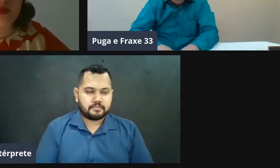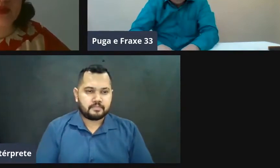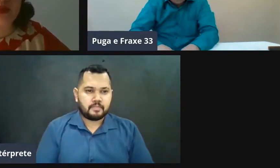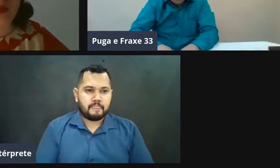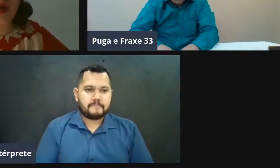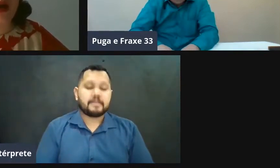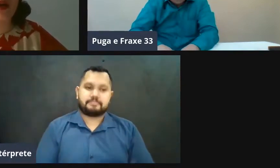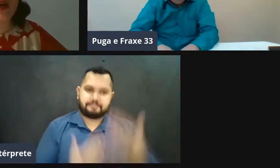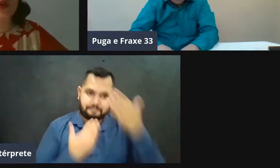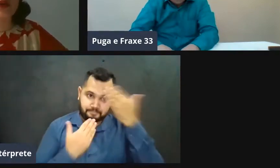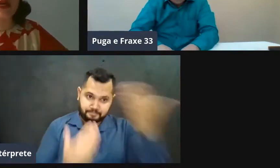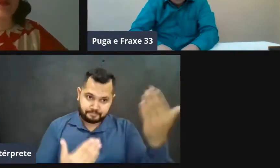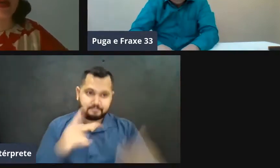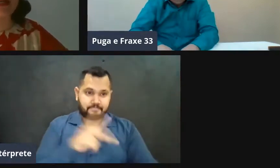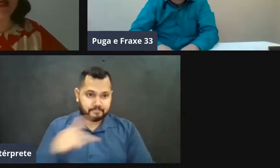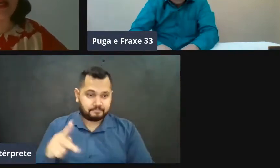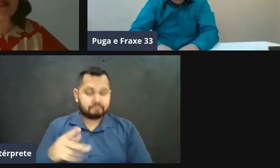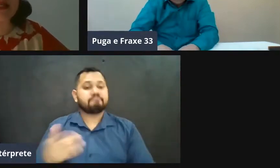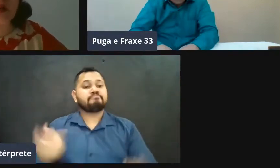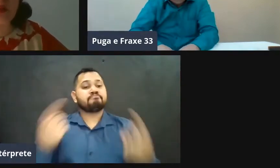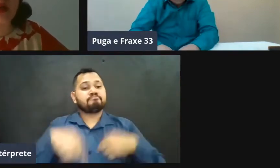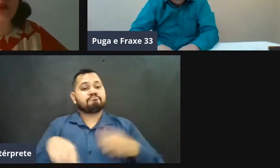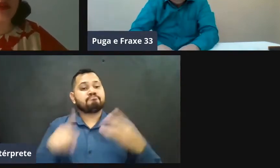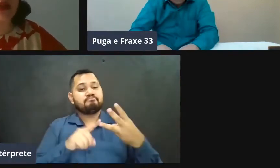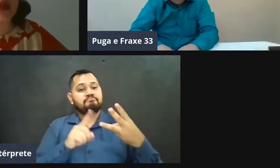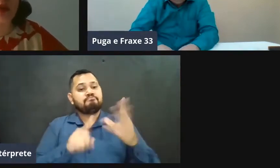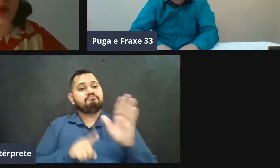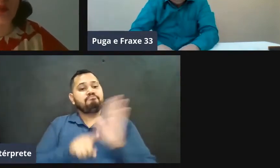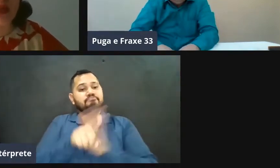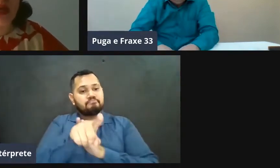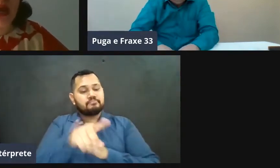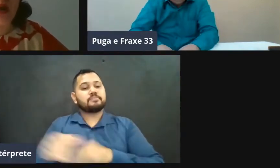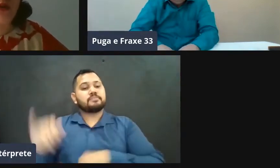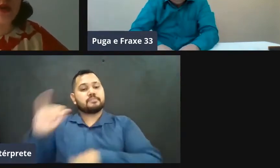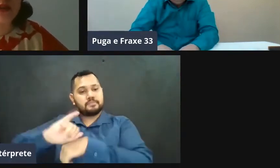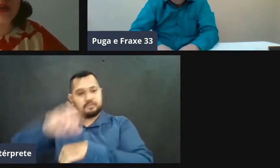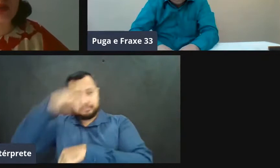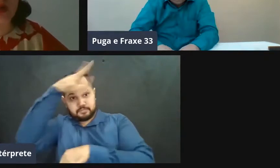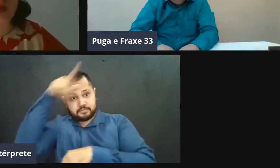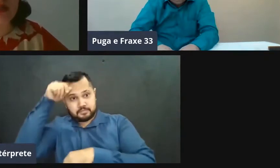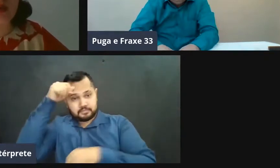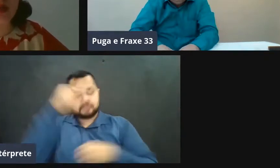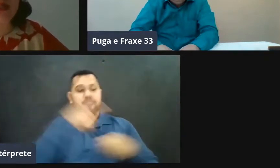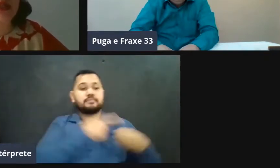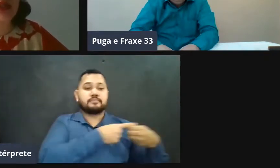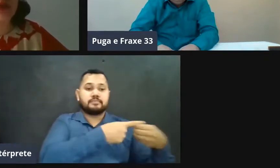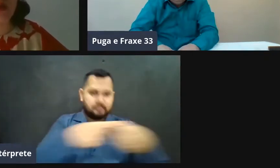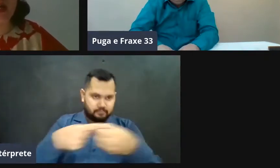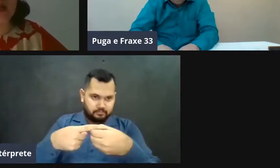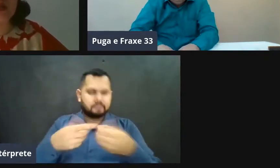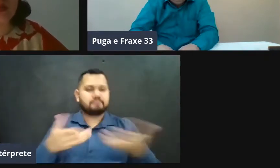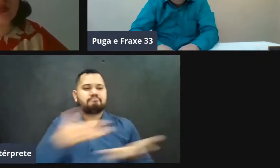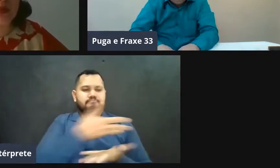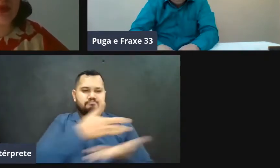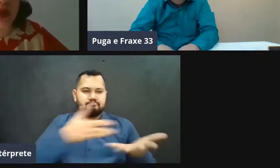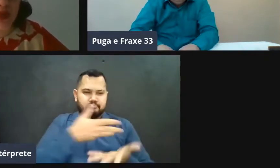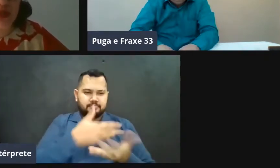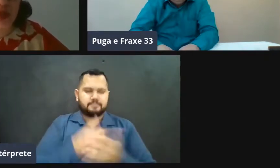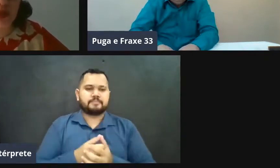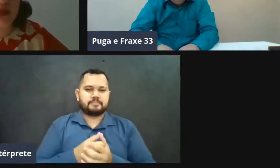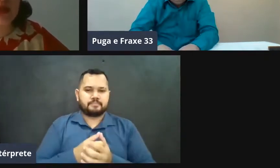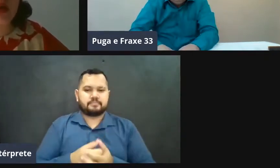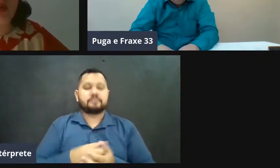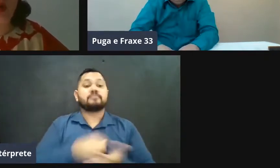Obrigada, professor. Agora o tema é integração campo-interior. A UFAM tem sua atuação presente em diferentes municípios